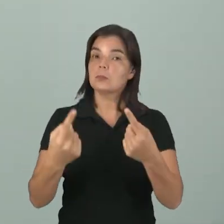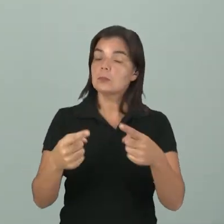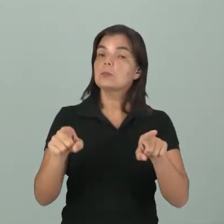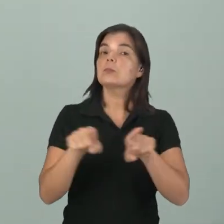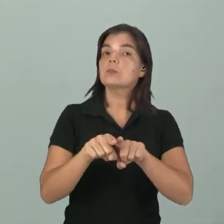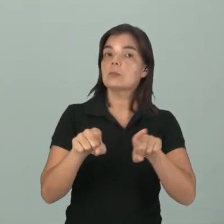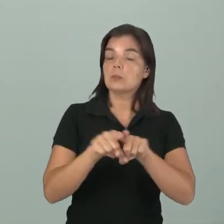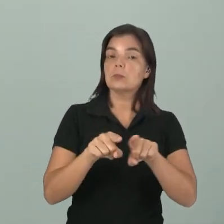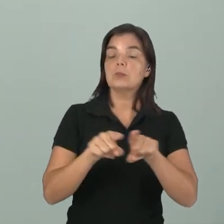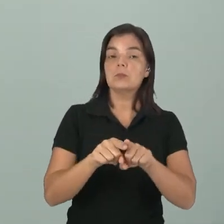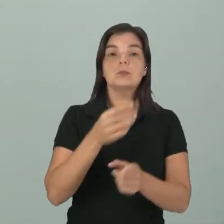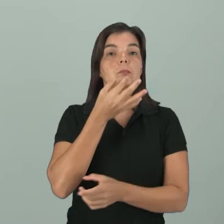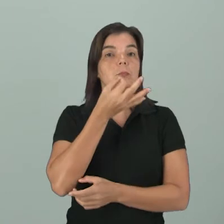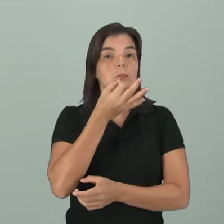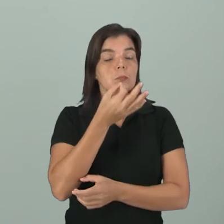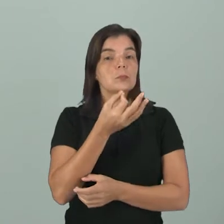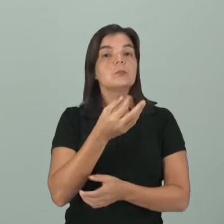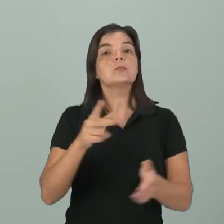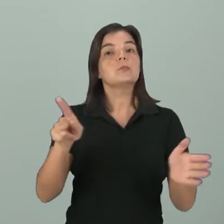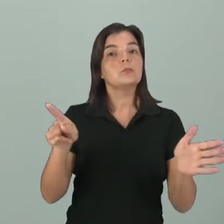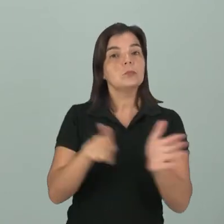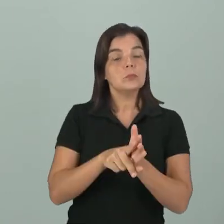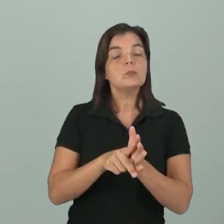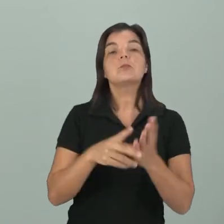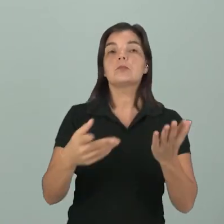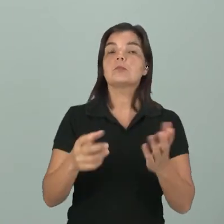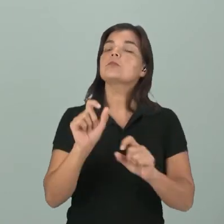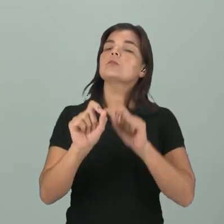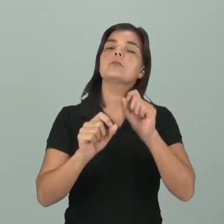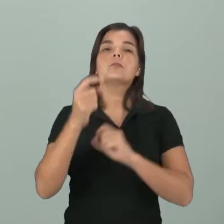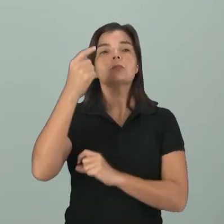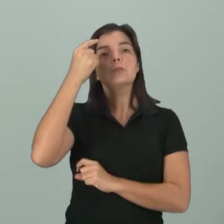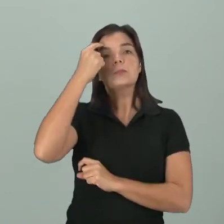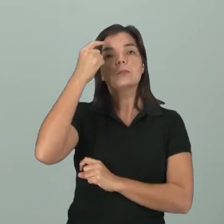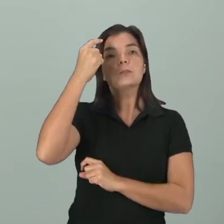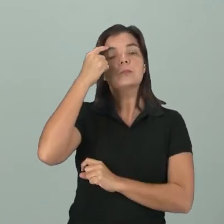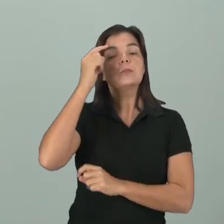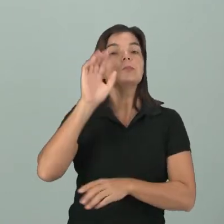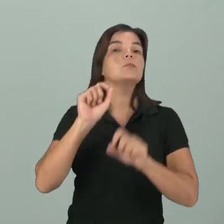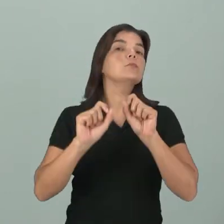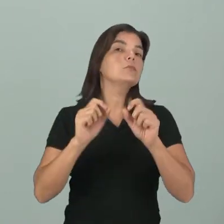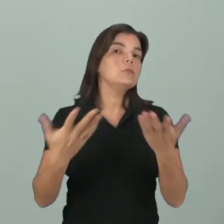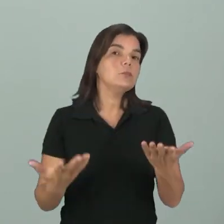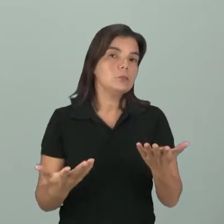também tem que colocar o seu posicionamento, o que ele pensa em